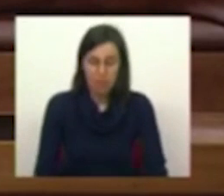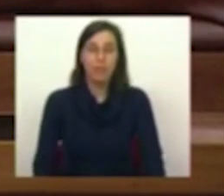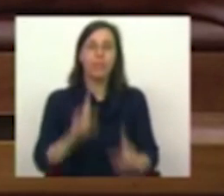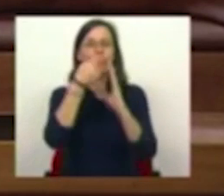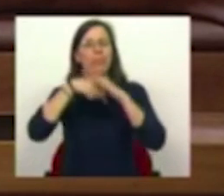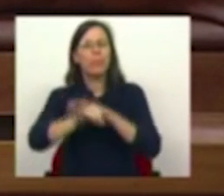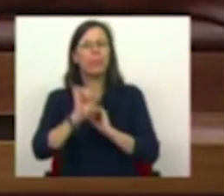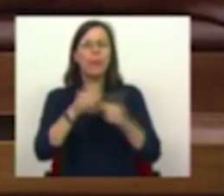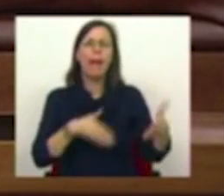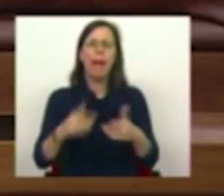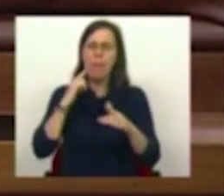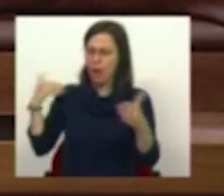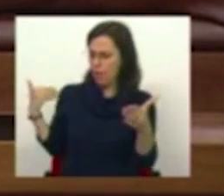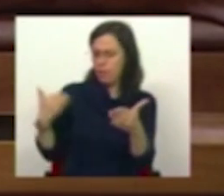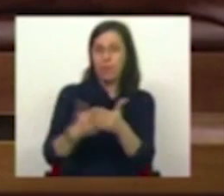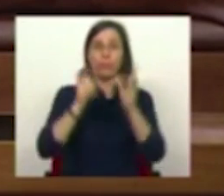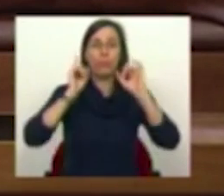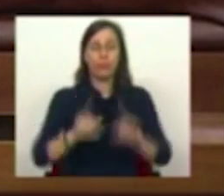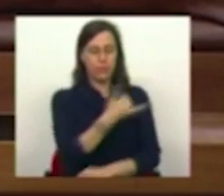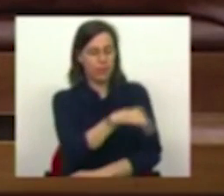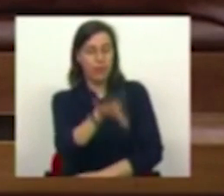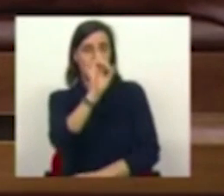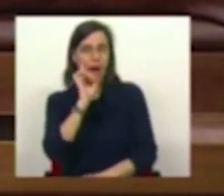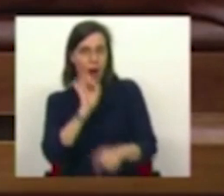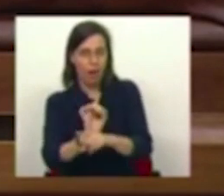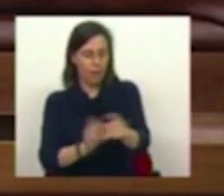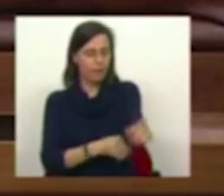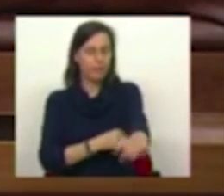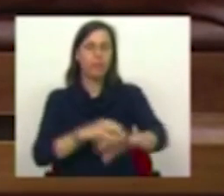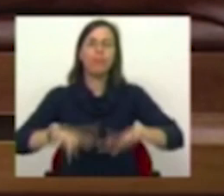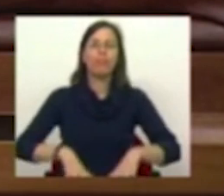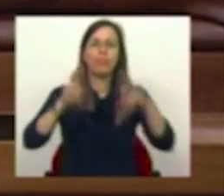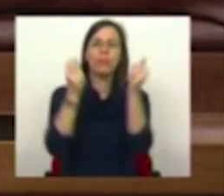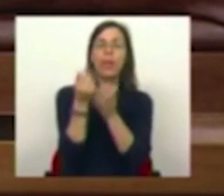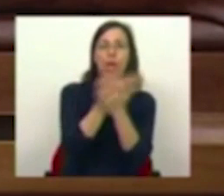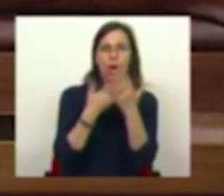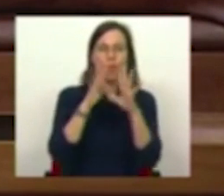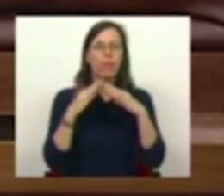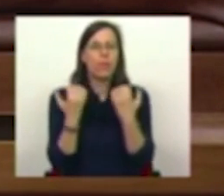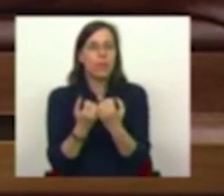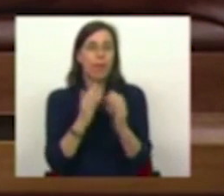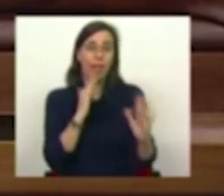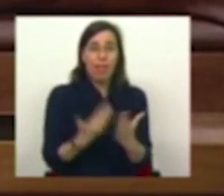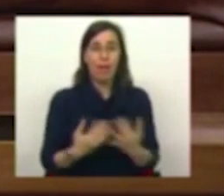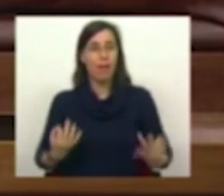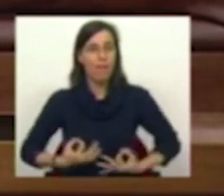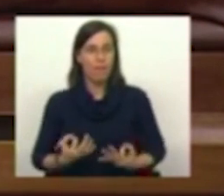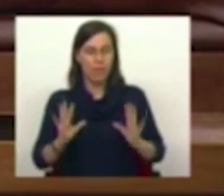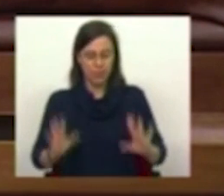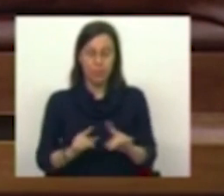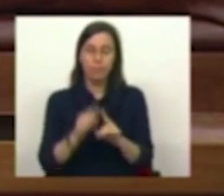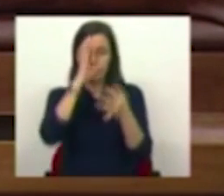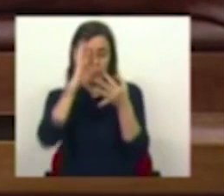aprofundamento do caminho seguido desde 2016 e com o progresso económico-social que ele permite. E que